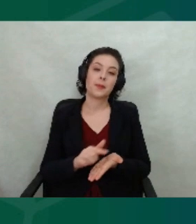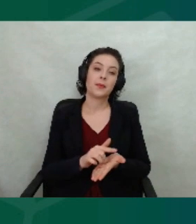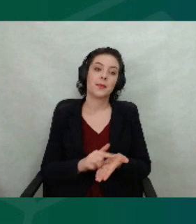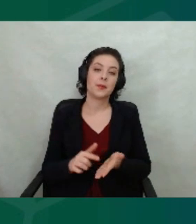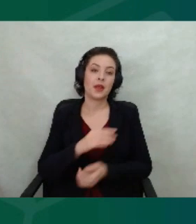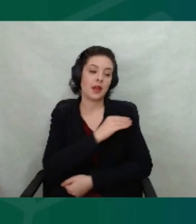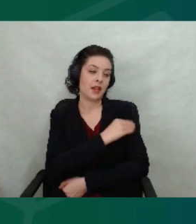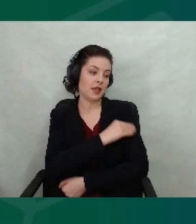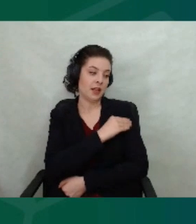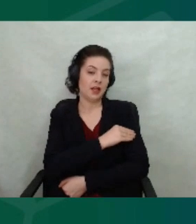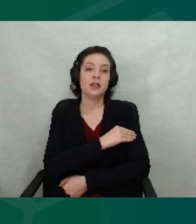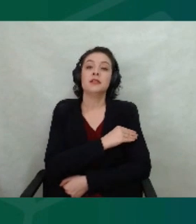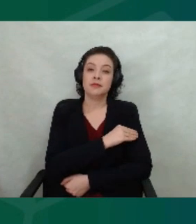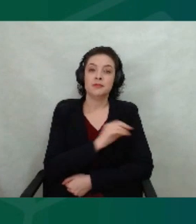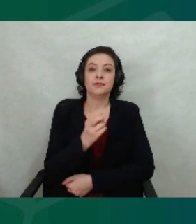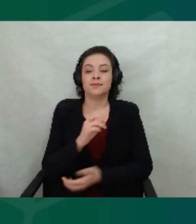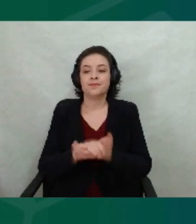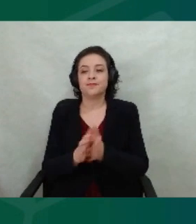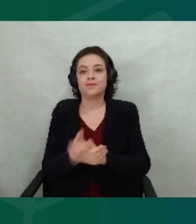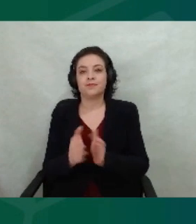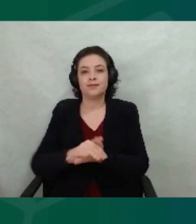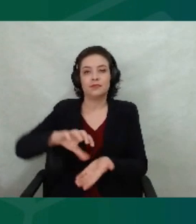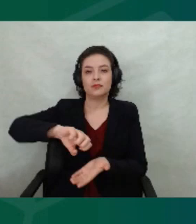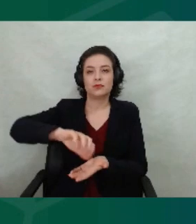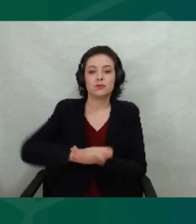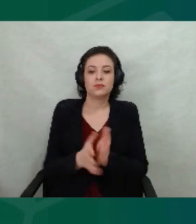ou com água e sabão. Pode passar o próximo, por favor.